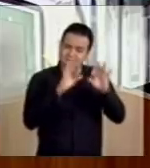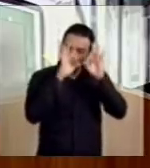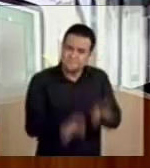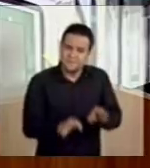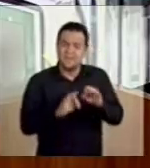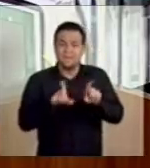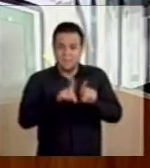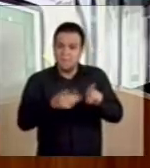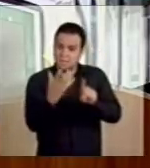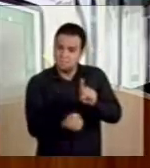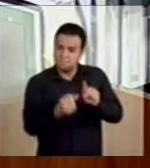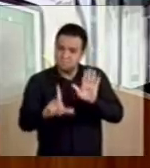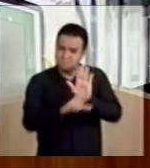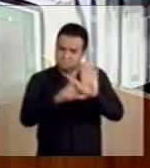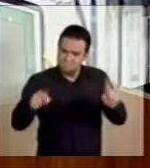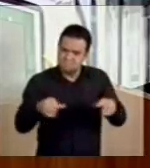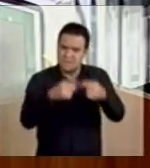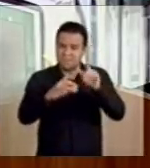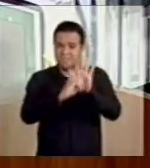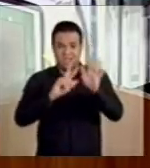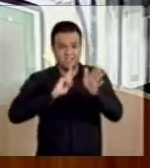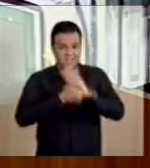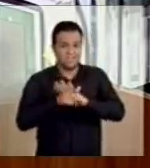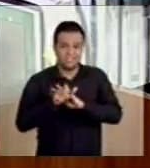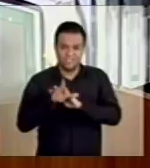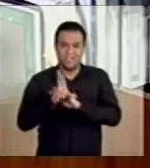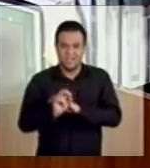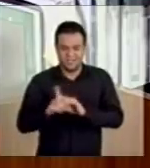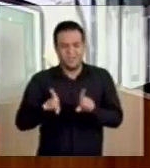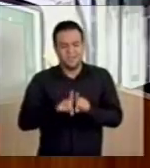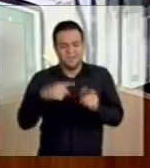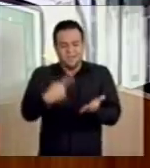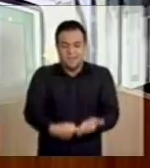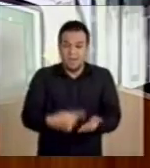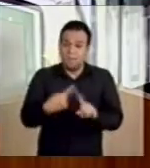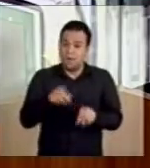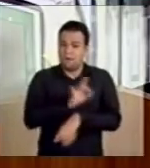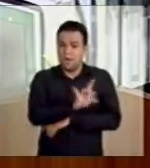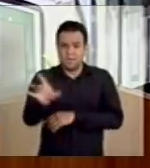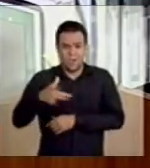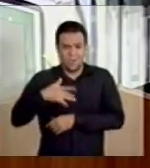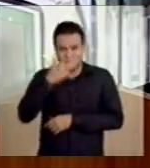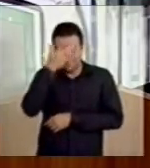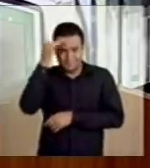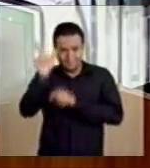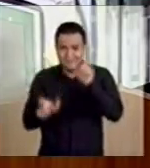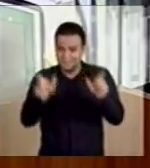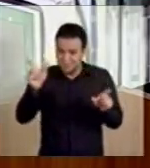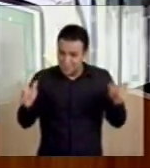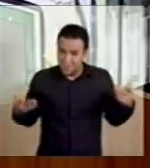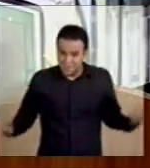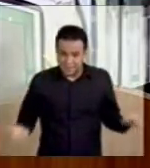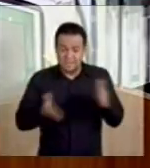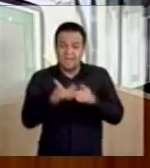reconhecer legalmente a identidade de gênero autodefinida por cada uma das pessoas. Tomar todas